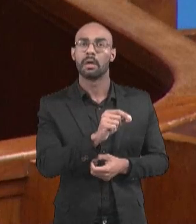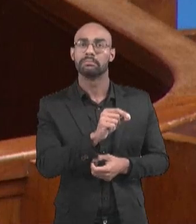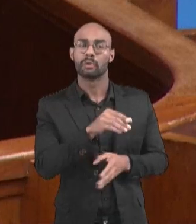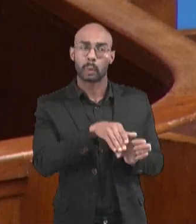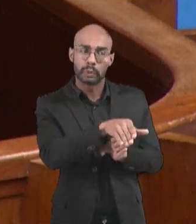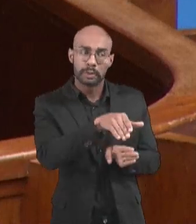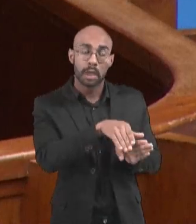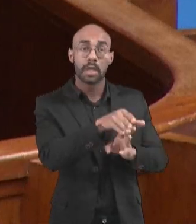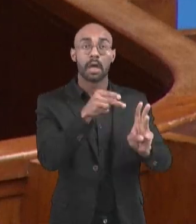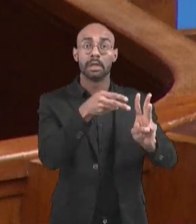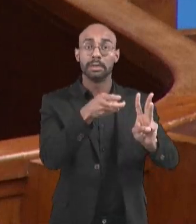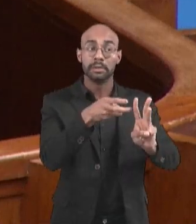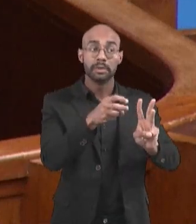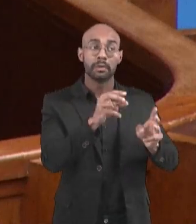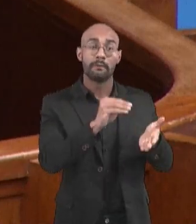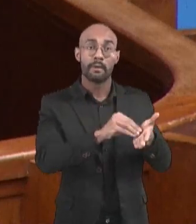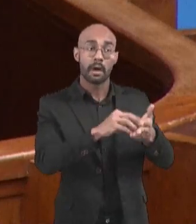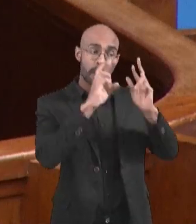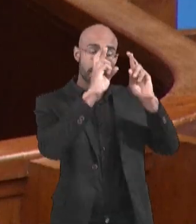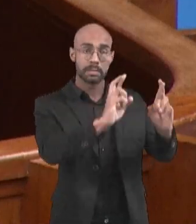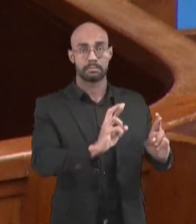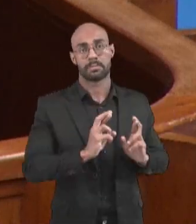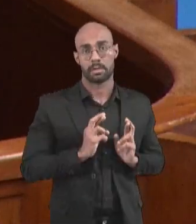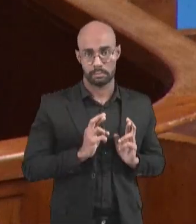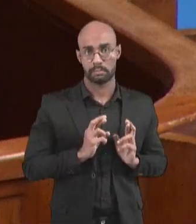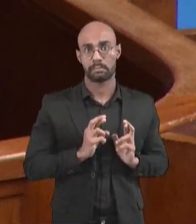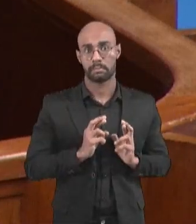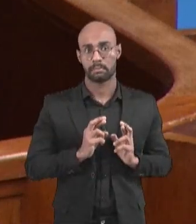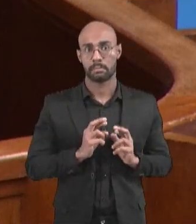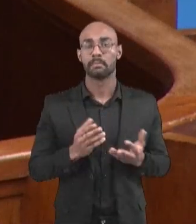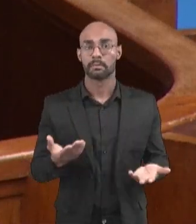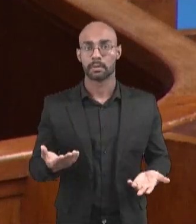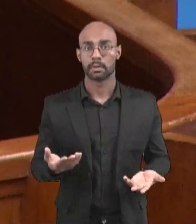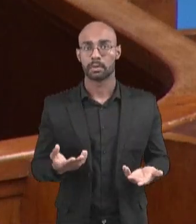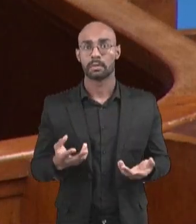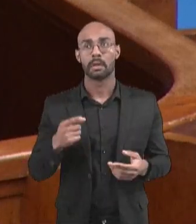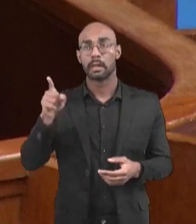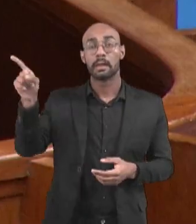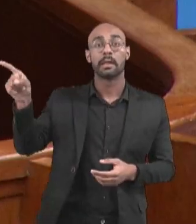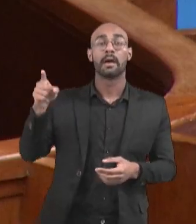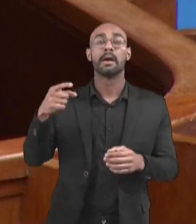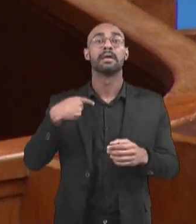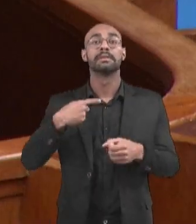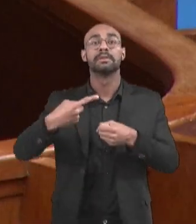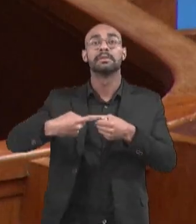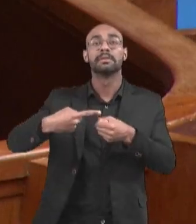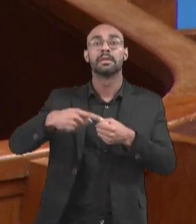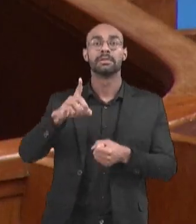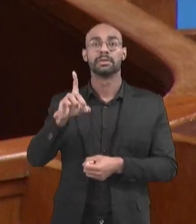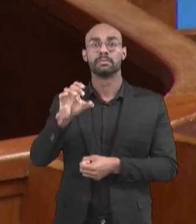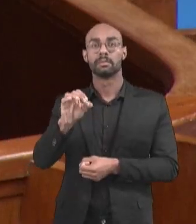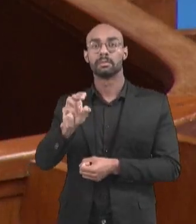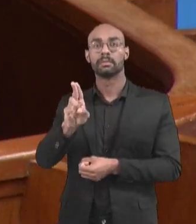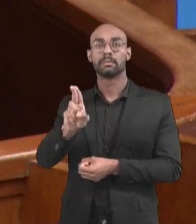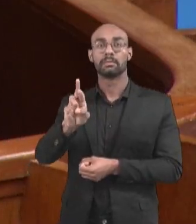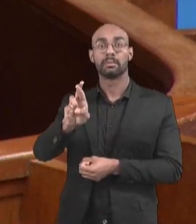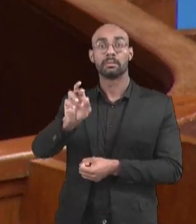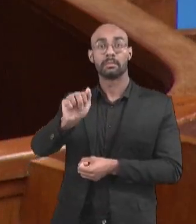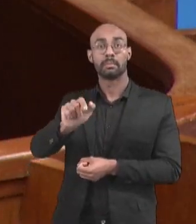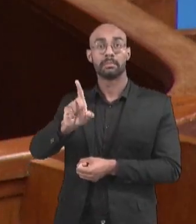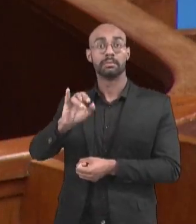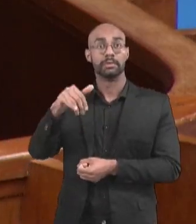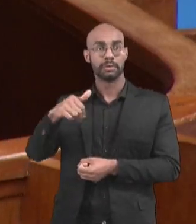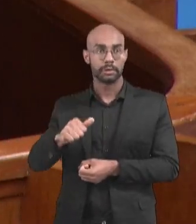respeito, para que eles não façam o que eles fizeram lá em Douradina, um local de mais